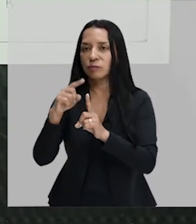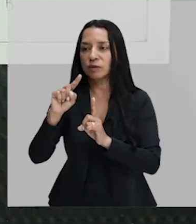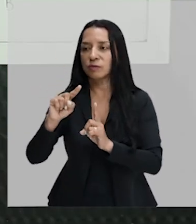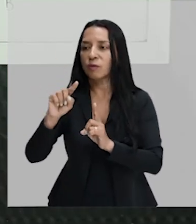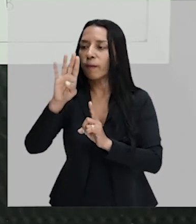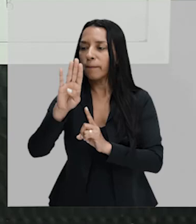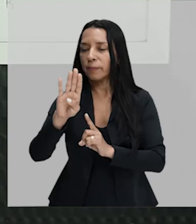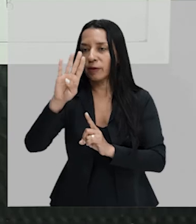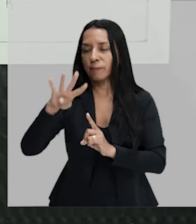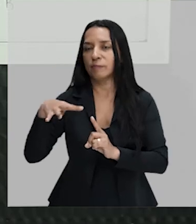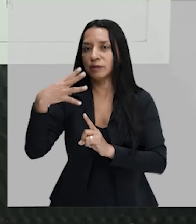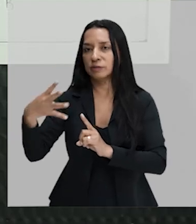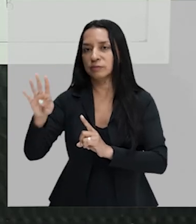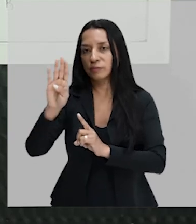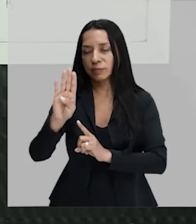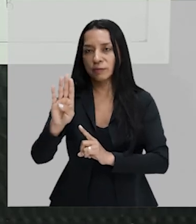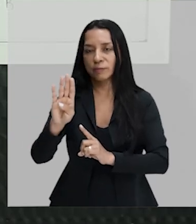com a matriz B,